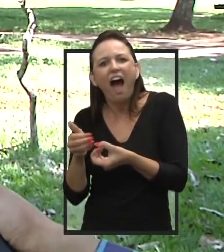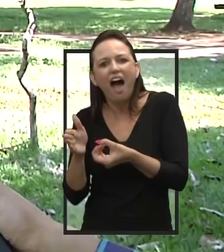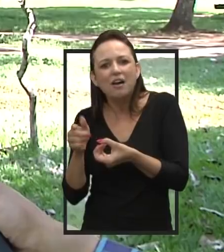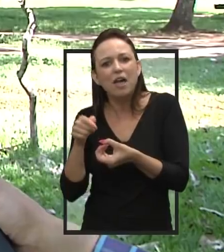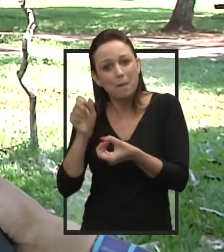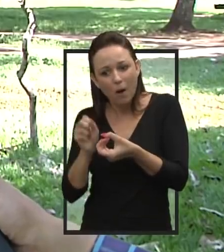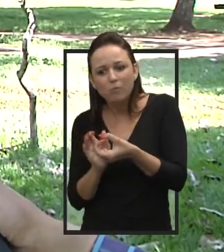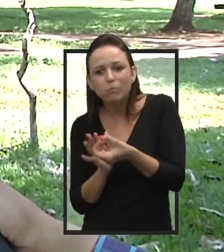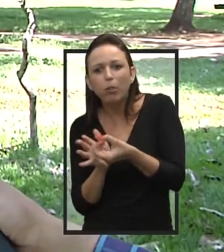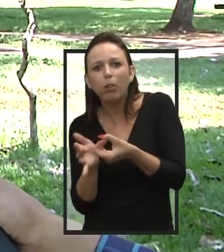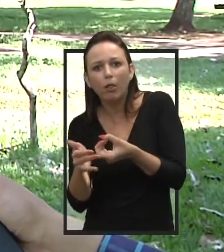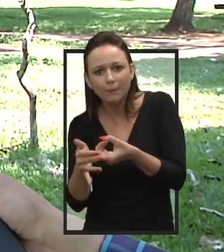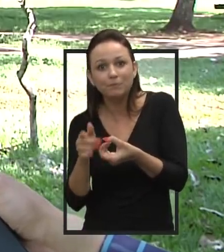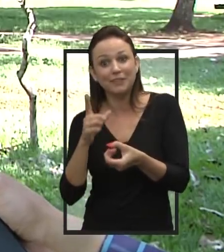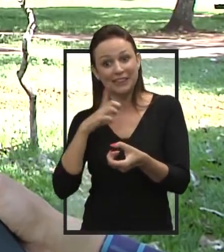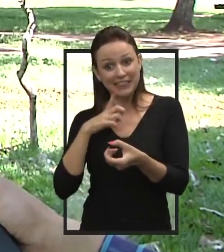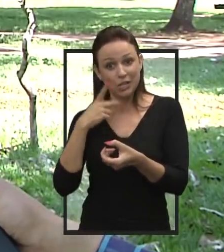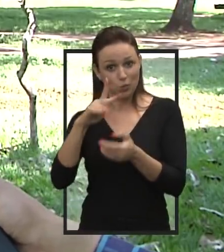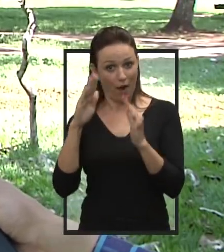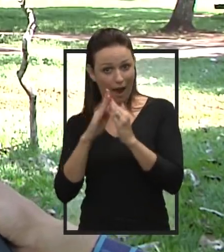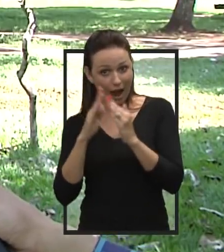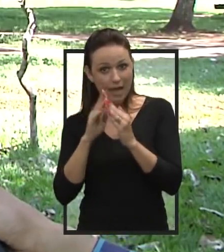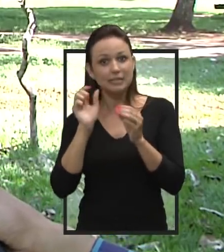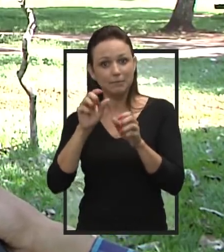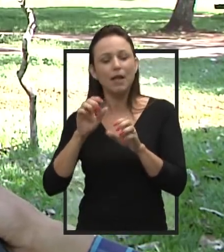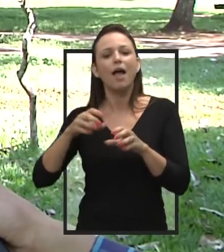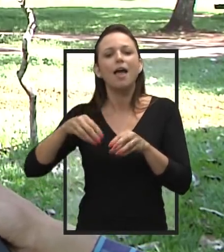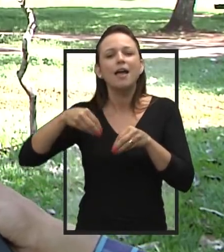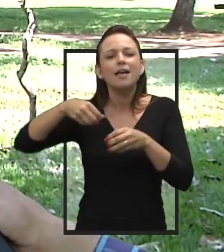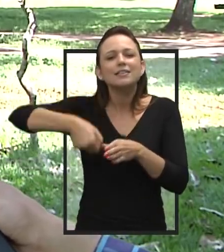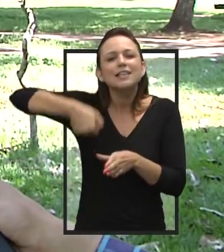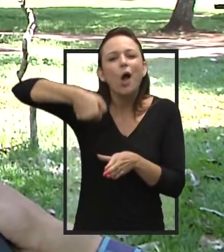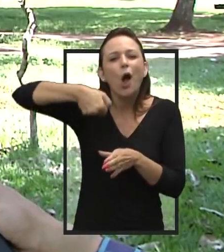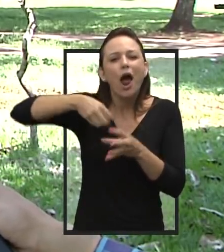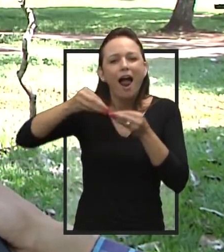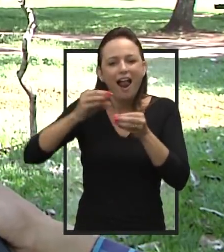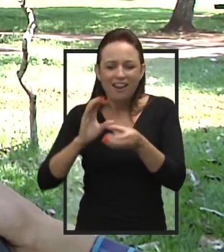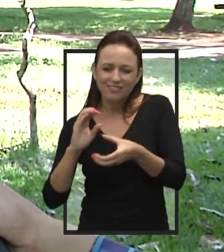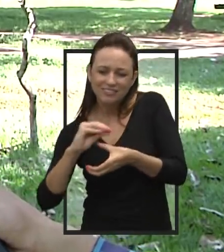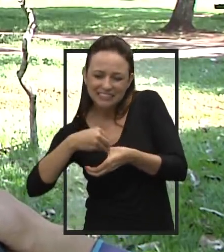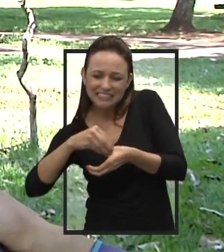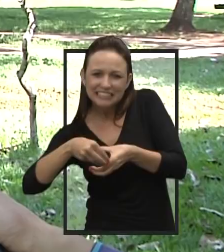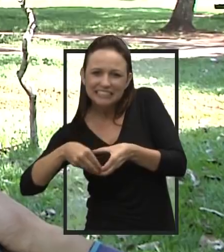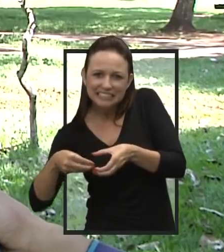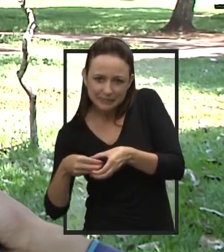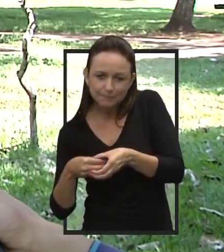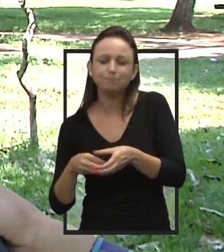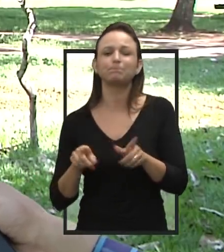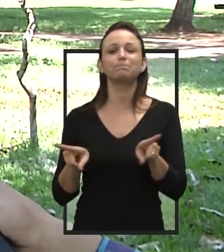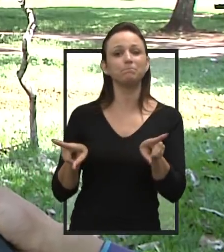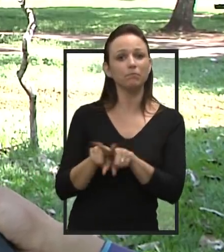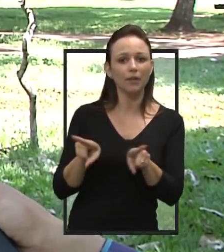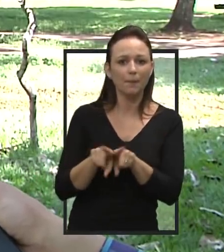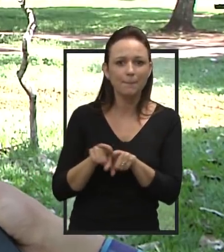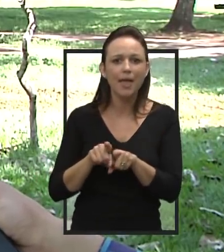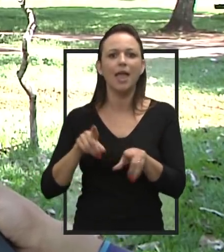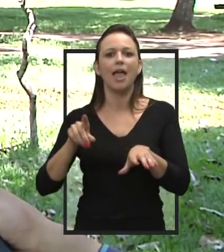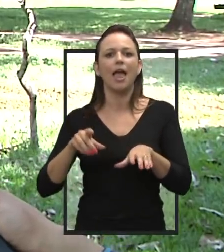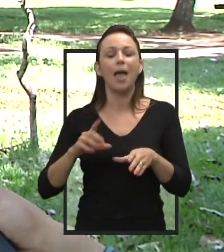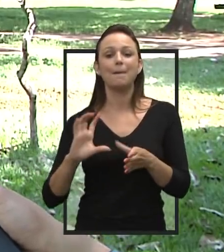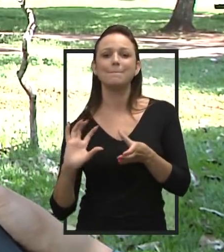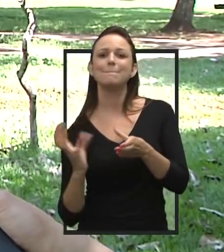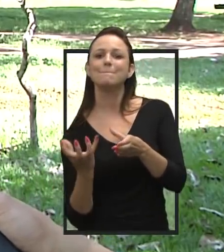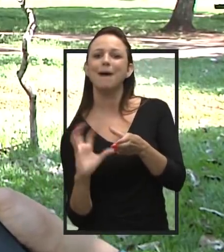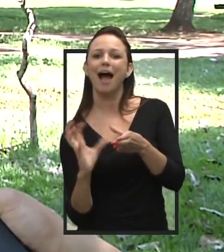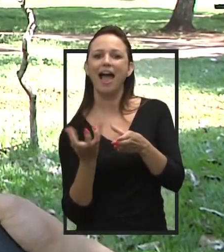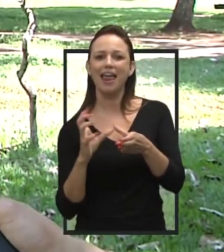pode sair. Se for encontrado isso aí na sua casa, tampa esse vão com sacolinha plástica. Da mesma forma, o cano da máquina de